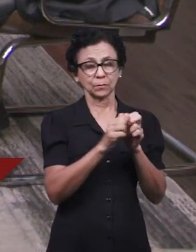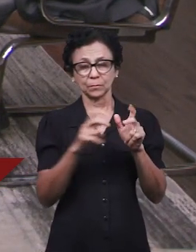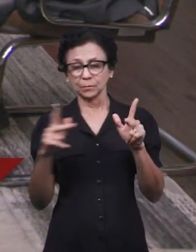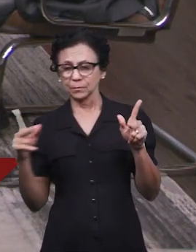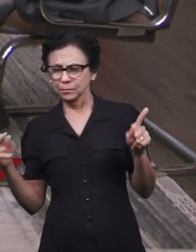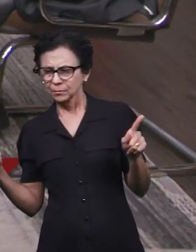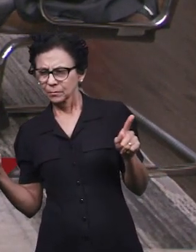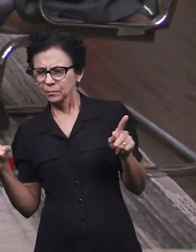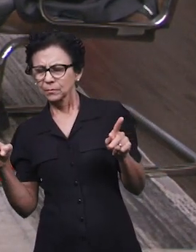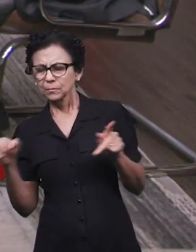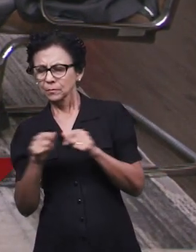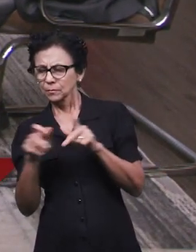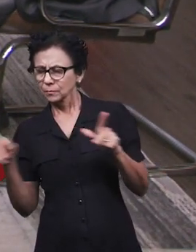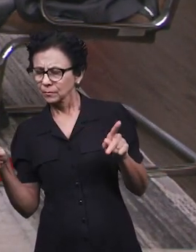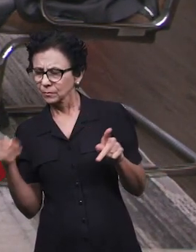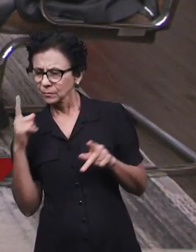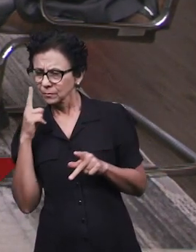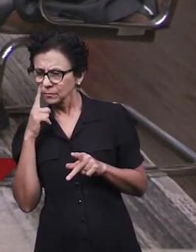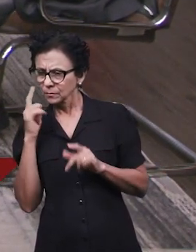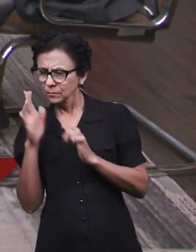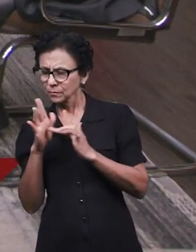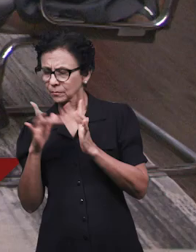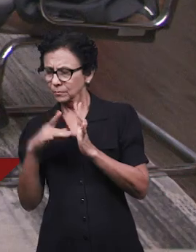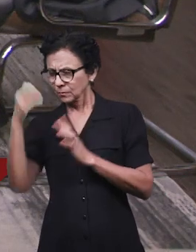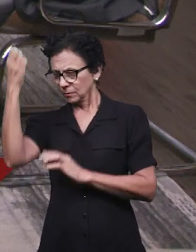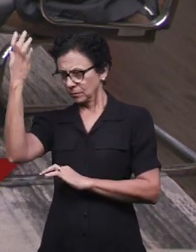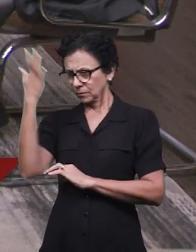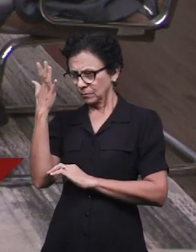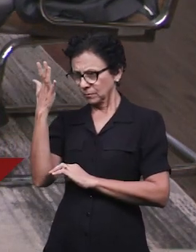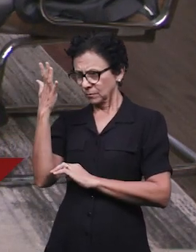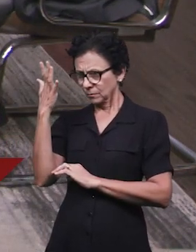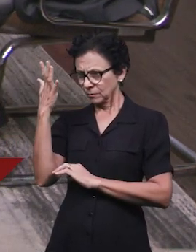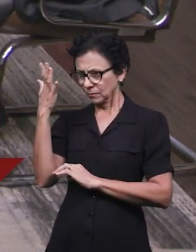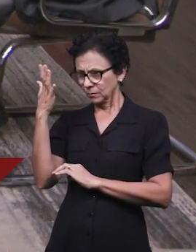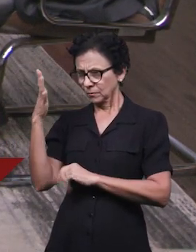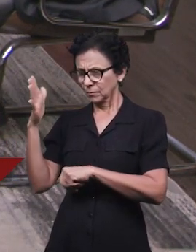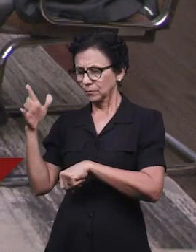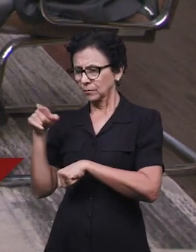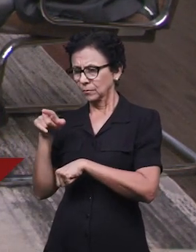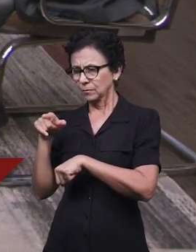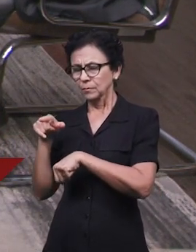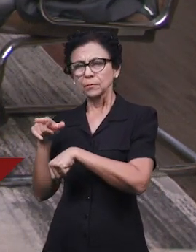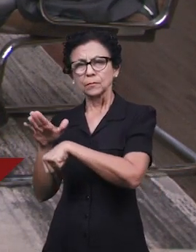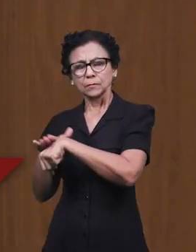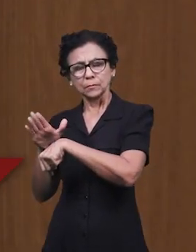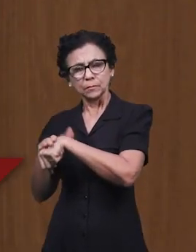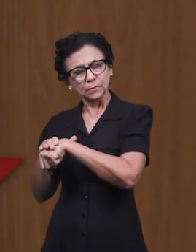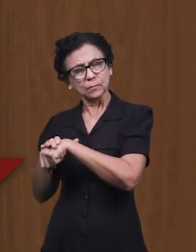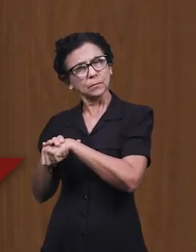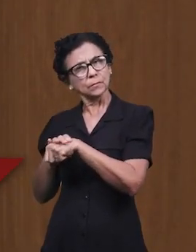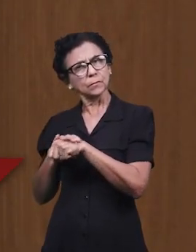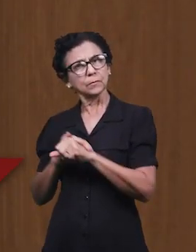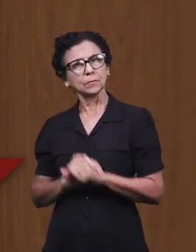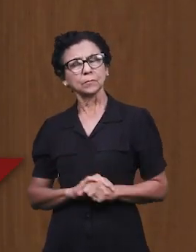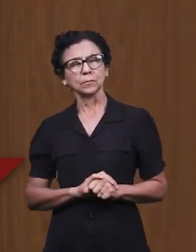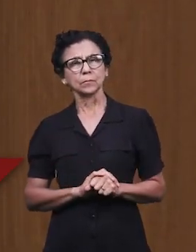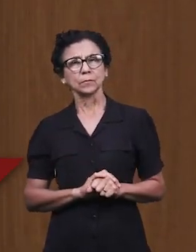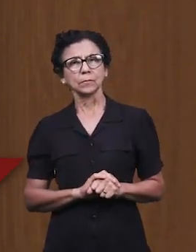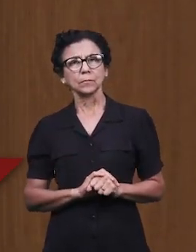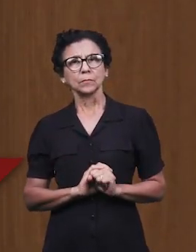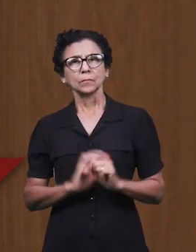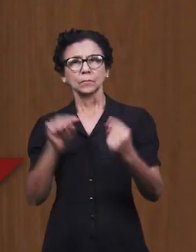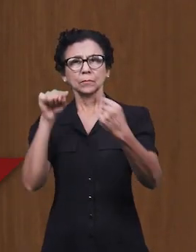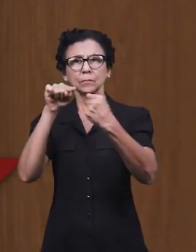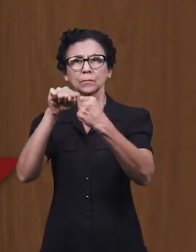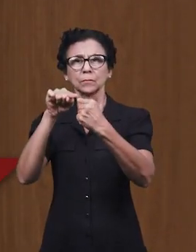Apocalipse, aí você vai ver a revelação de Jesus para o momento. Então, essa revelação para